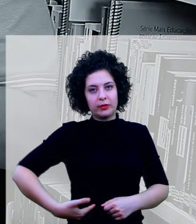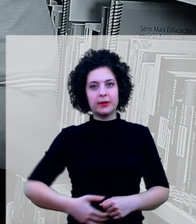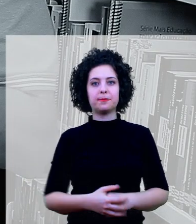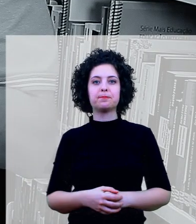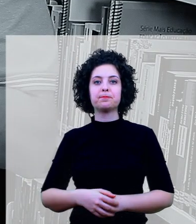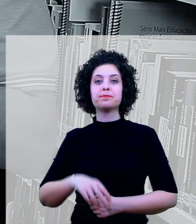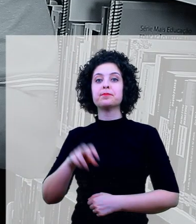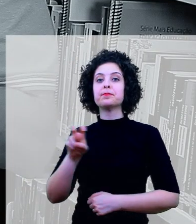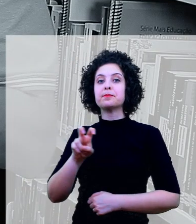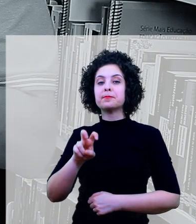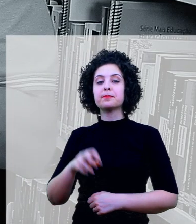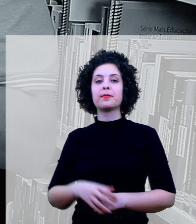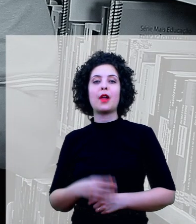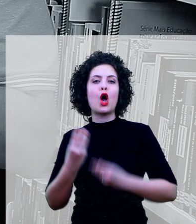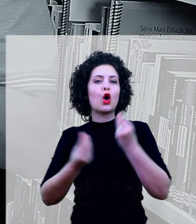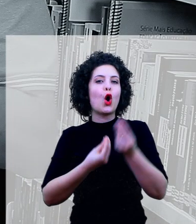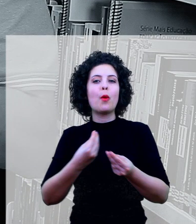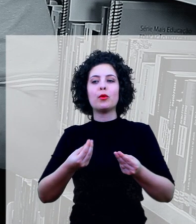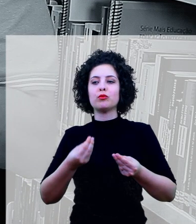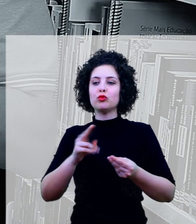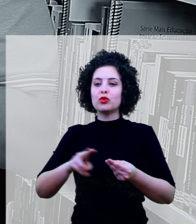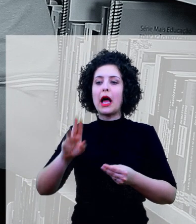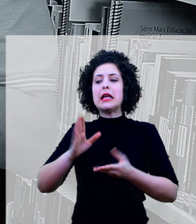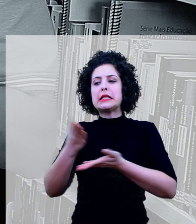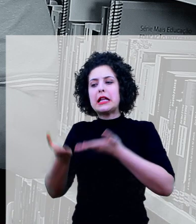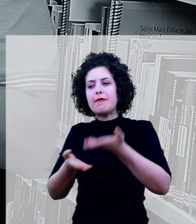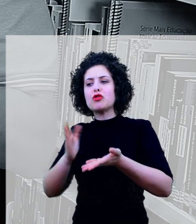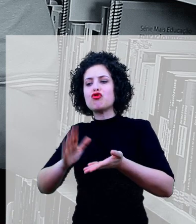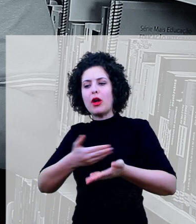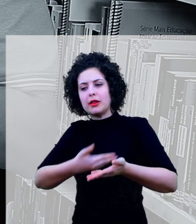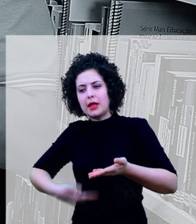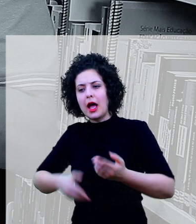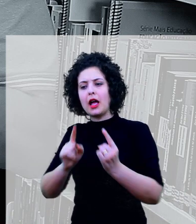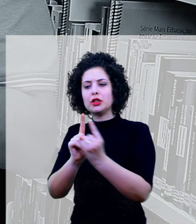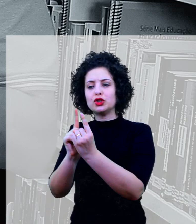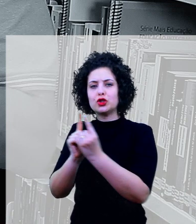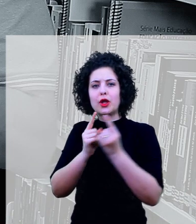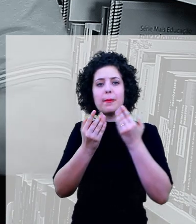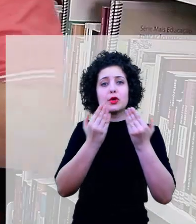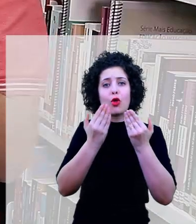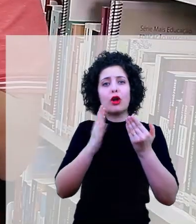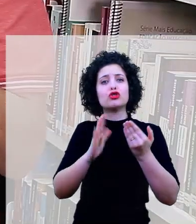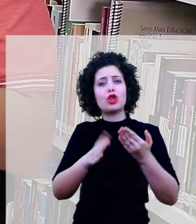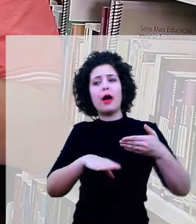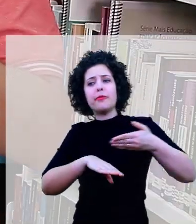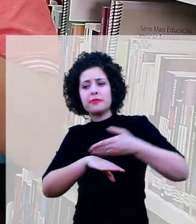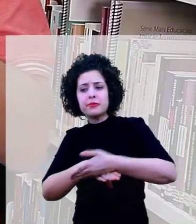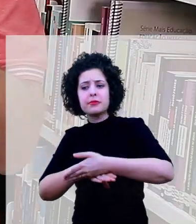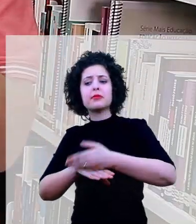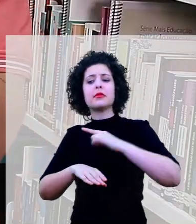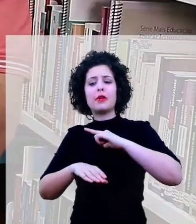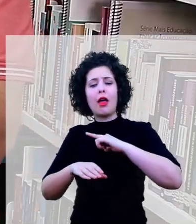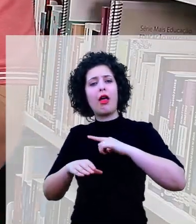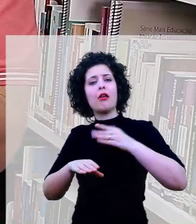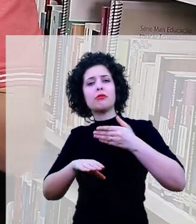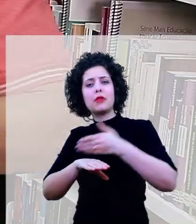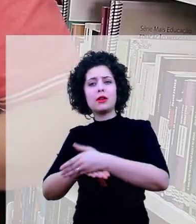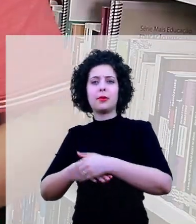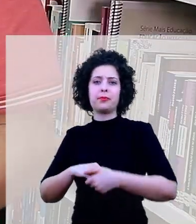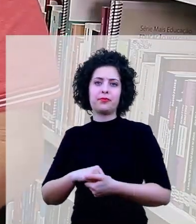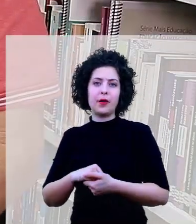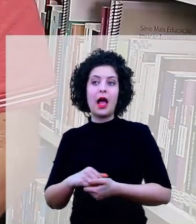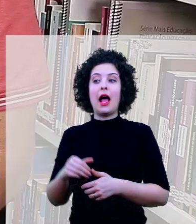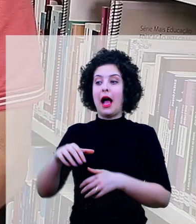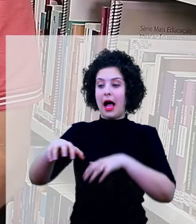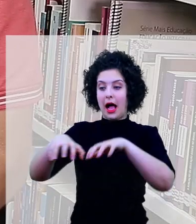Como usar os serviços públicos já existentes para garantir o atendimento psicológico aos alunos? A importância da articulação